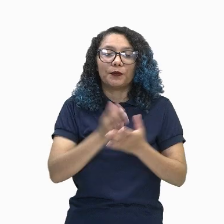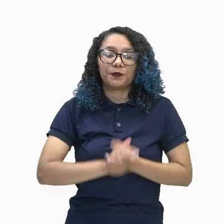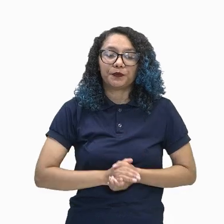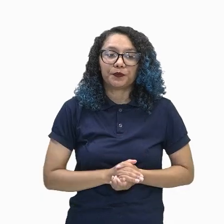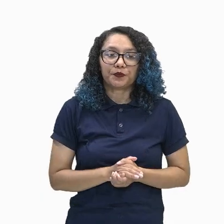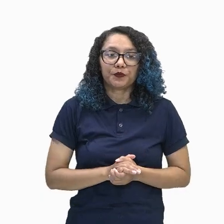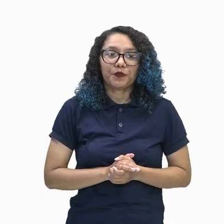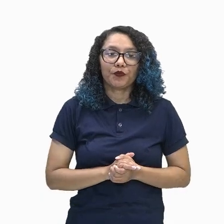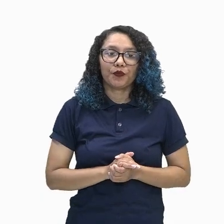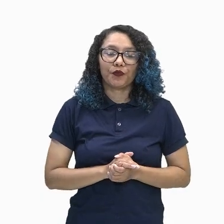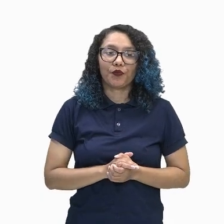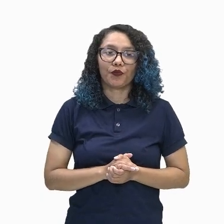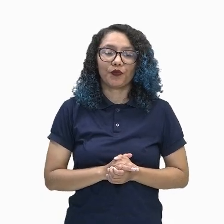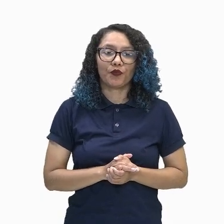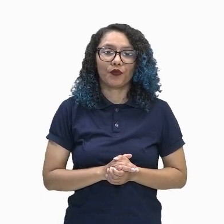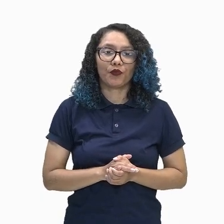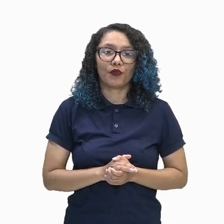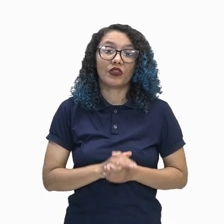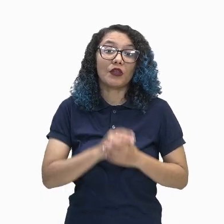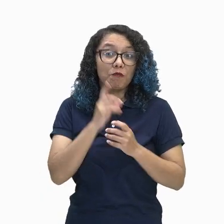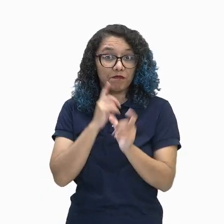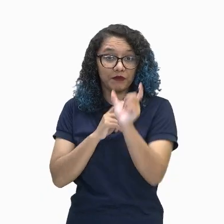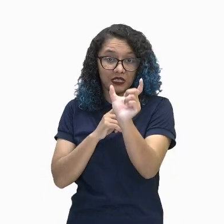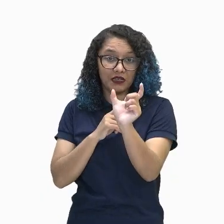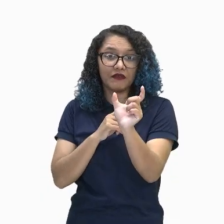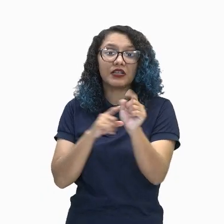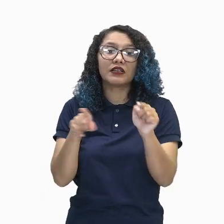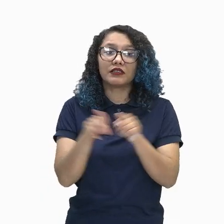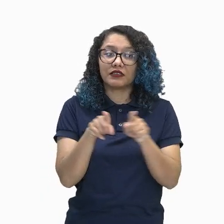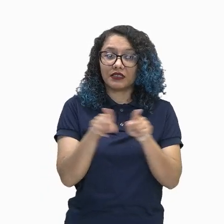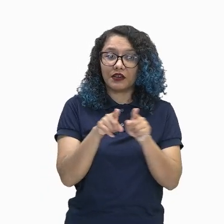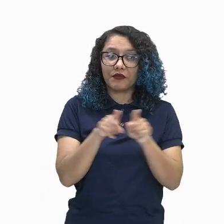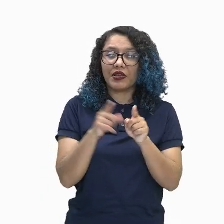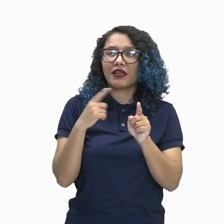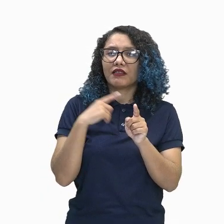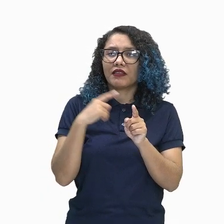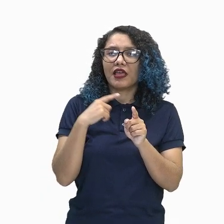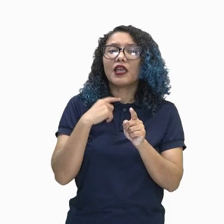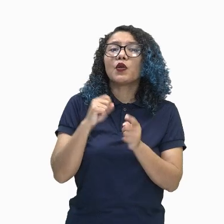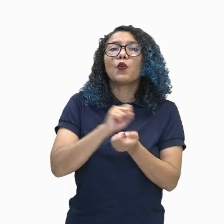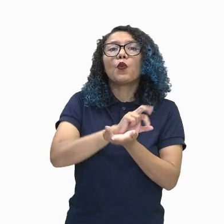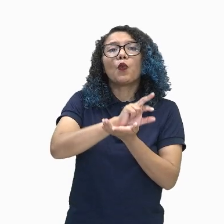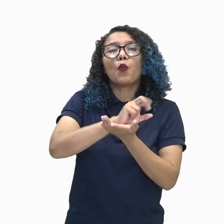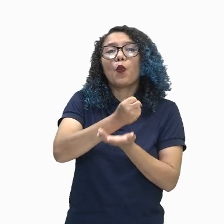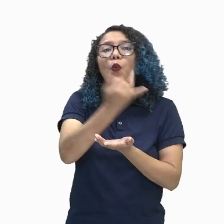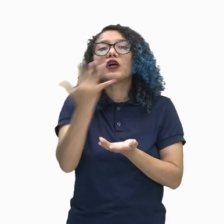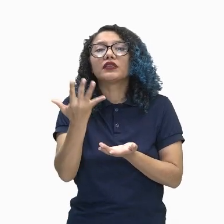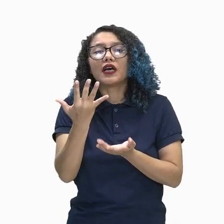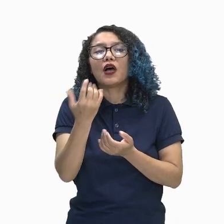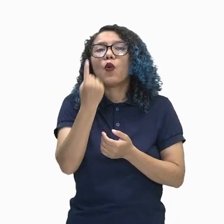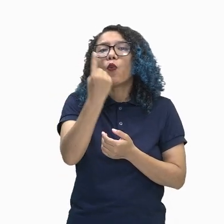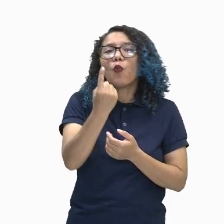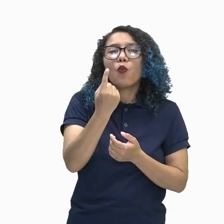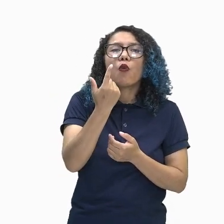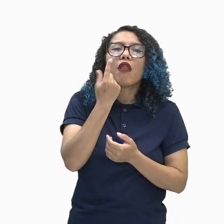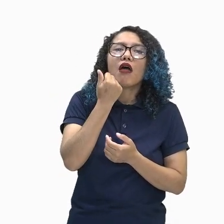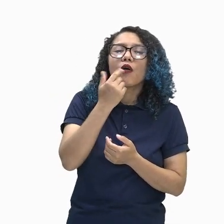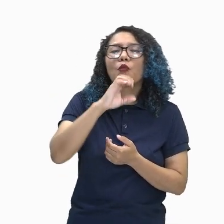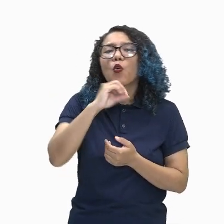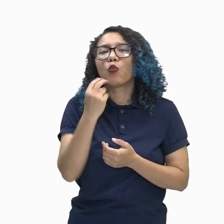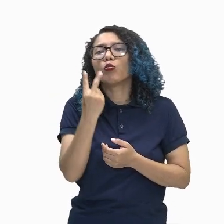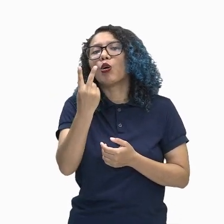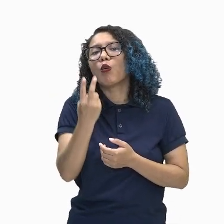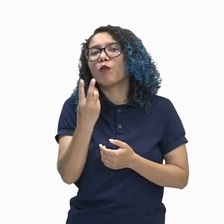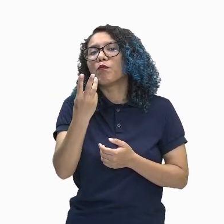tem aí essa palavra, você também tem uma indicação de quantidade. Eu tenho um lápis ou dois ou mais